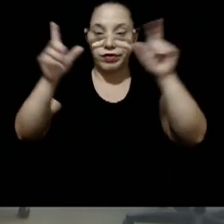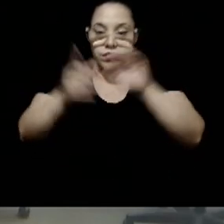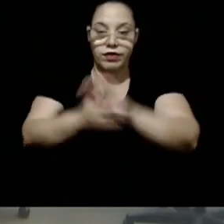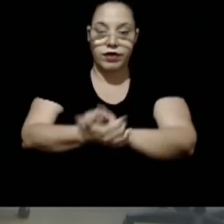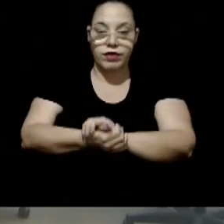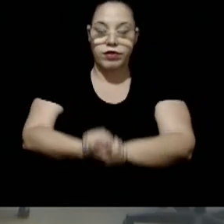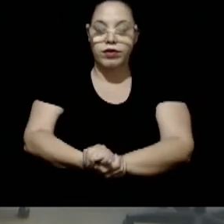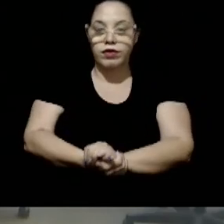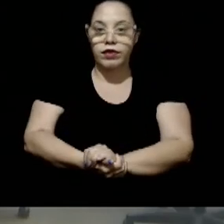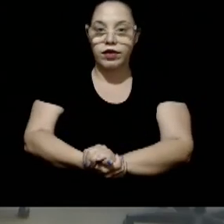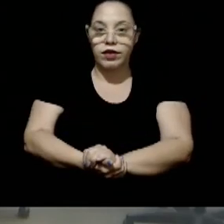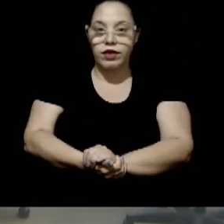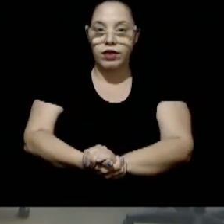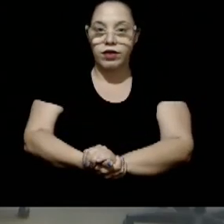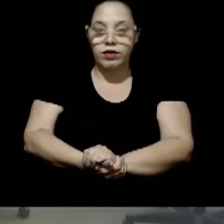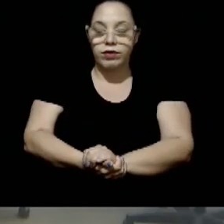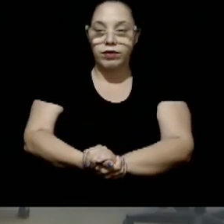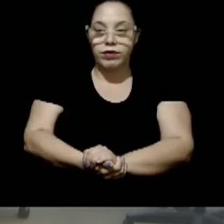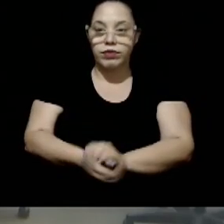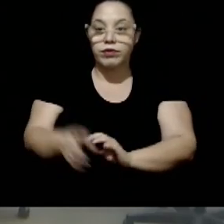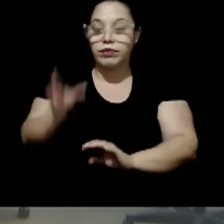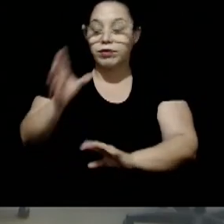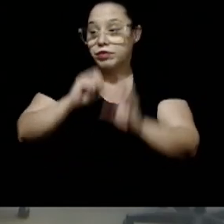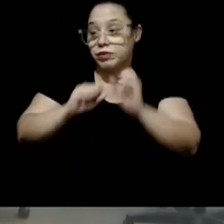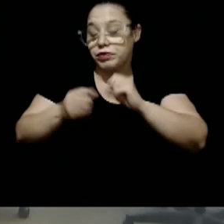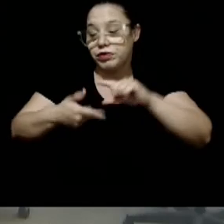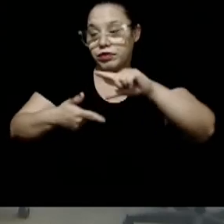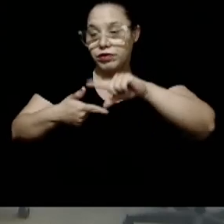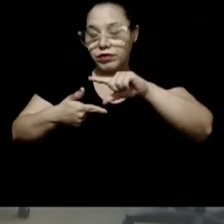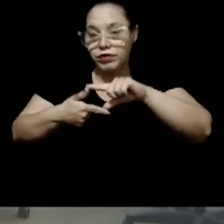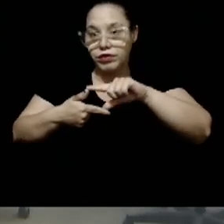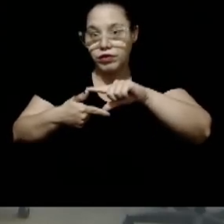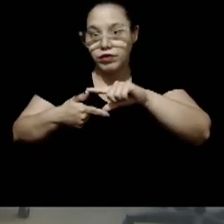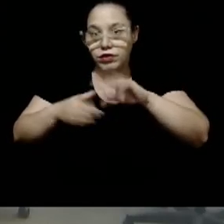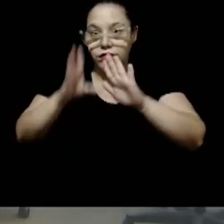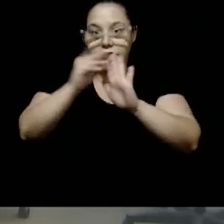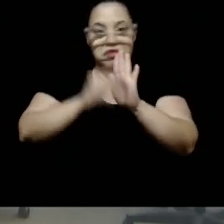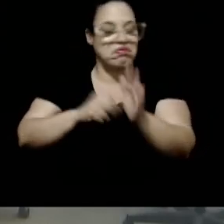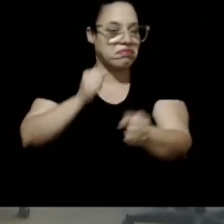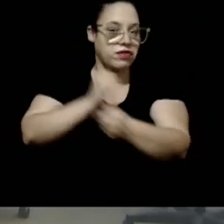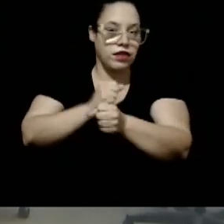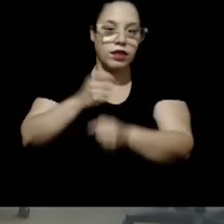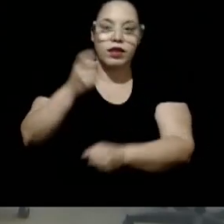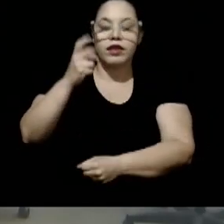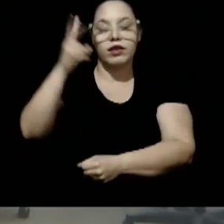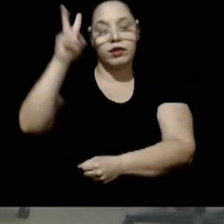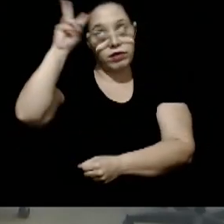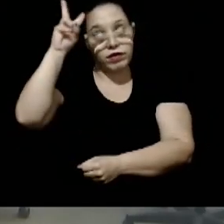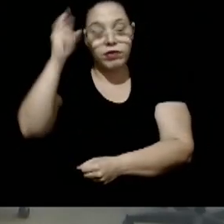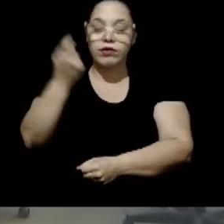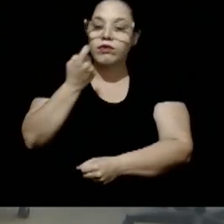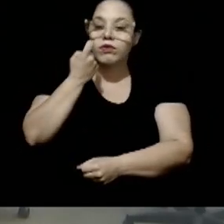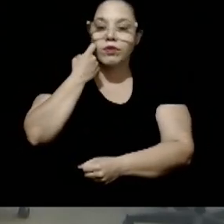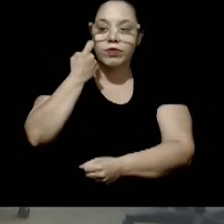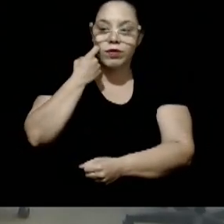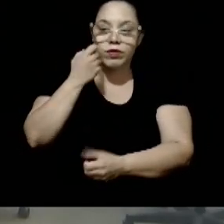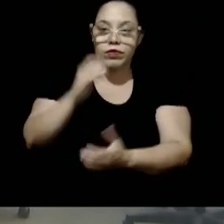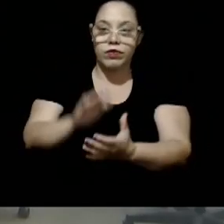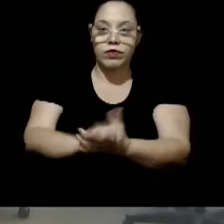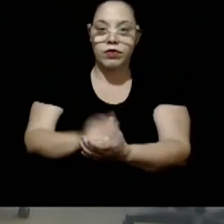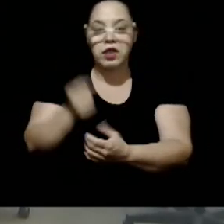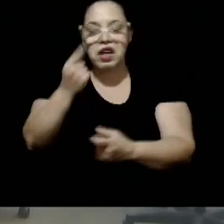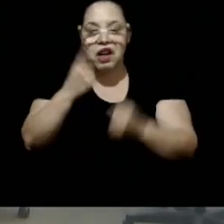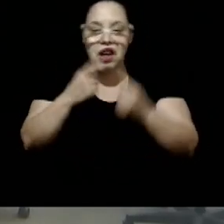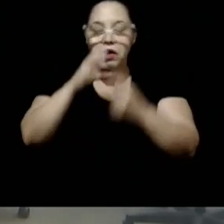então essa é a programação da TV Câmara Campinas que não para por aí de segunda a sexta tem programação no sábado também